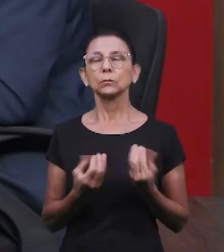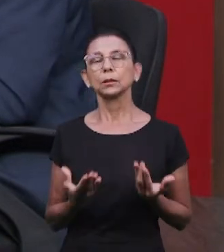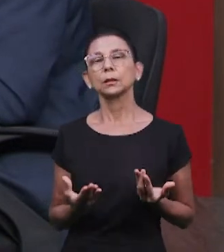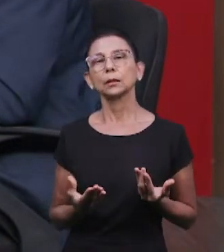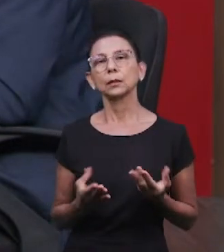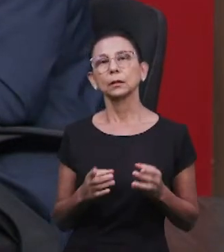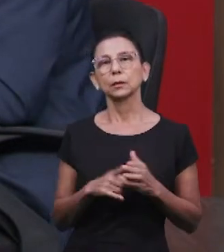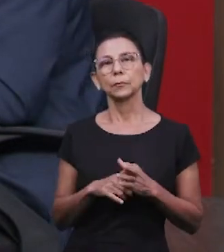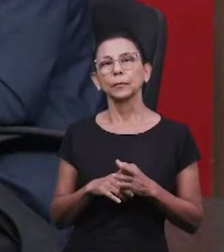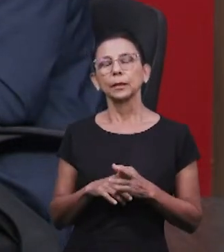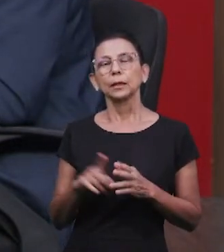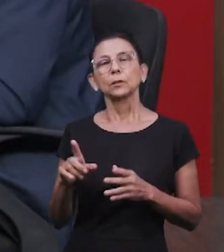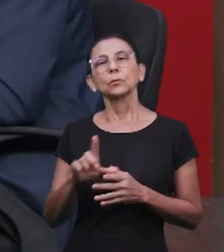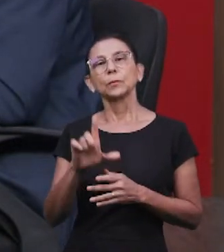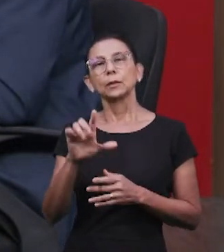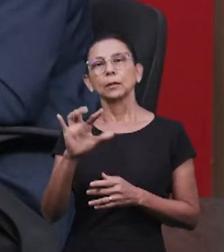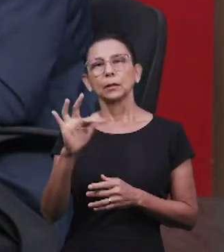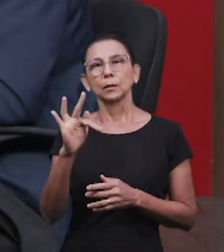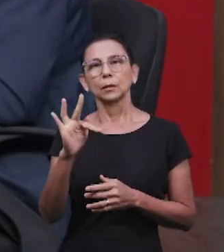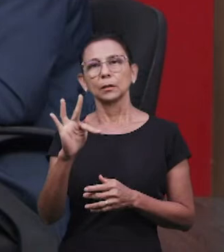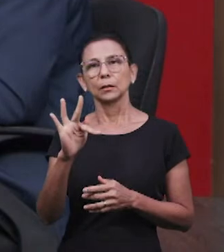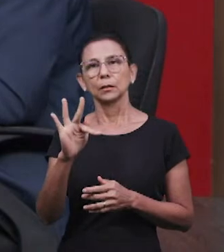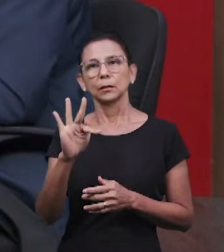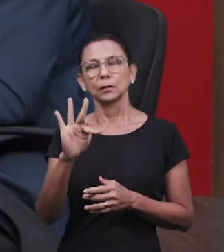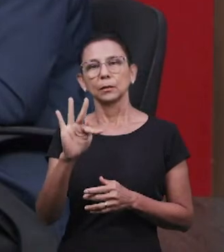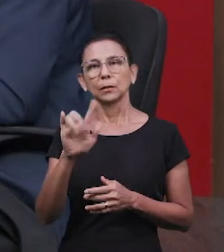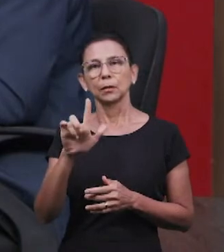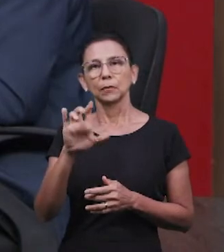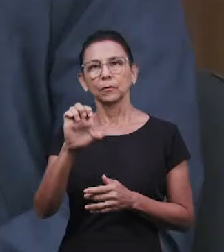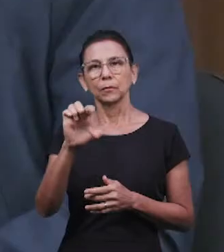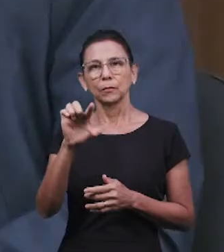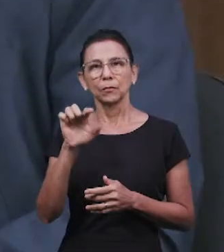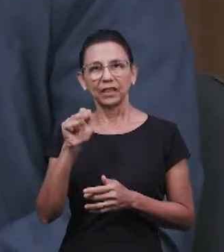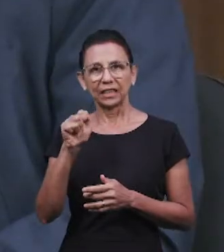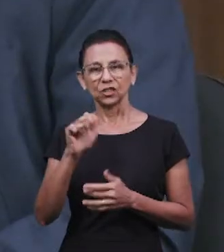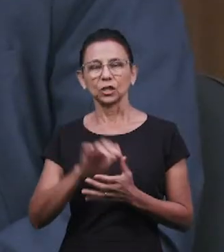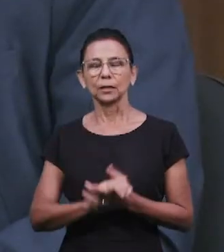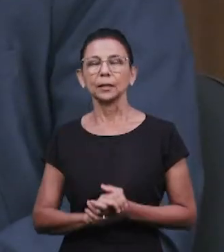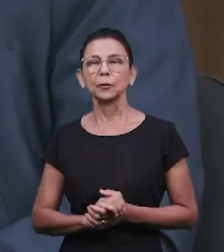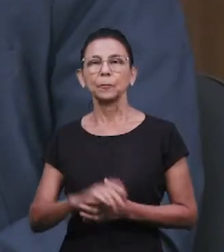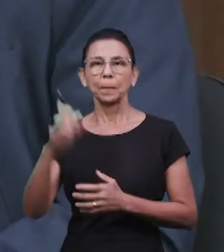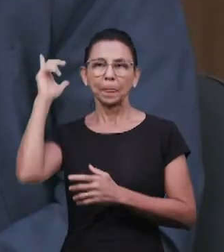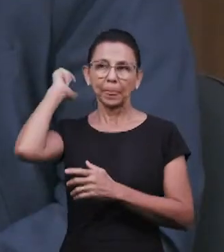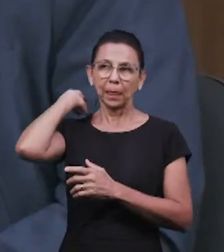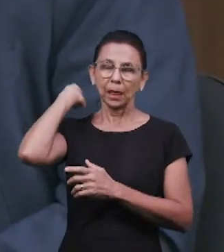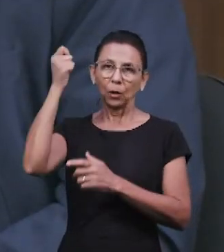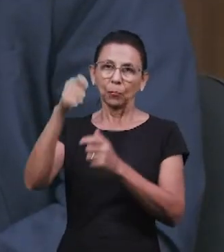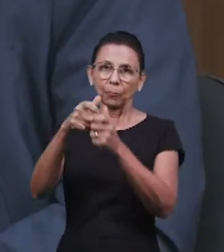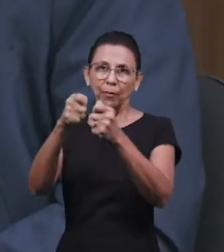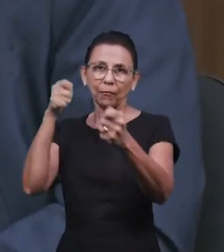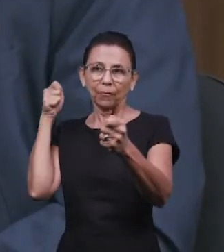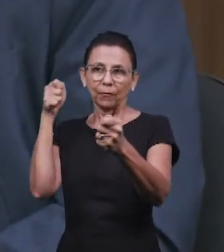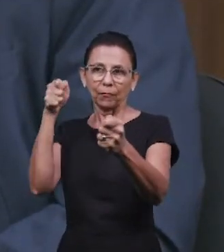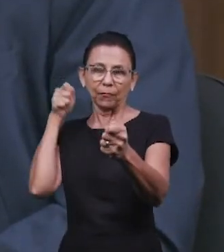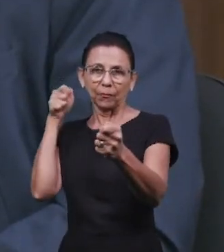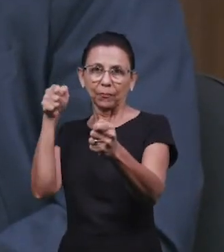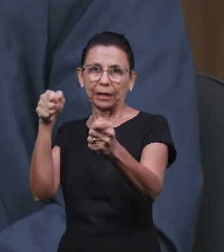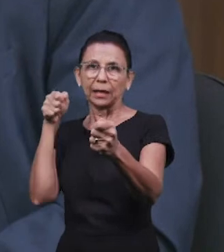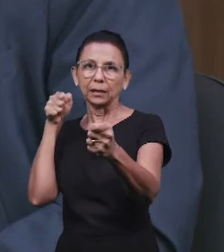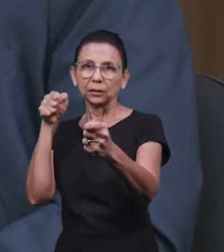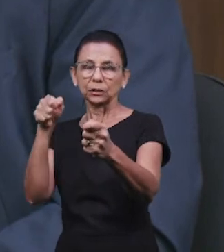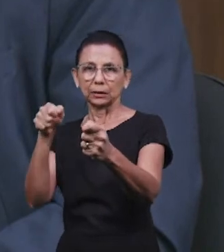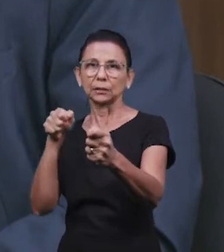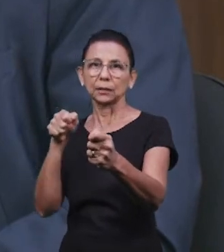você falou, há um aspecto também na flecha na mão do valente, é que chega um ponto que até onde nós podemos ir.